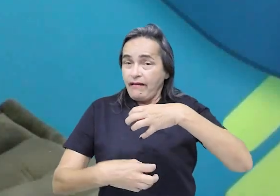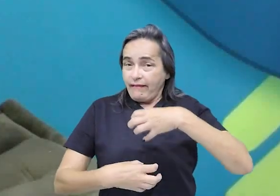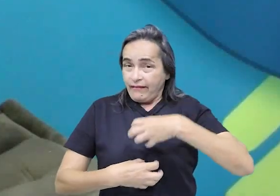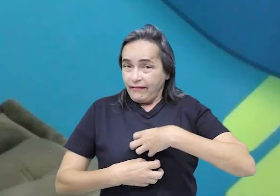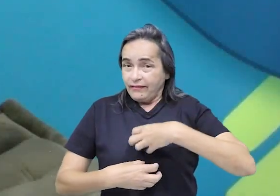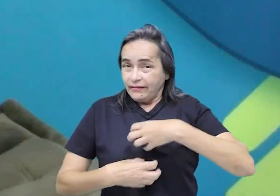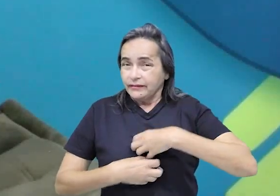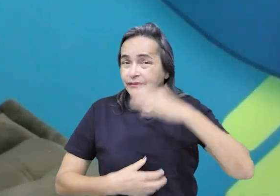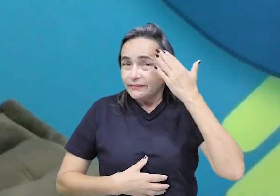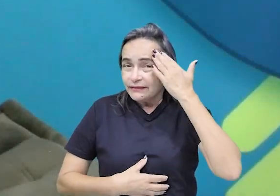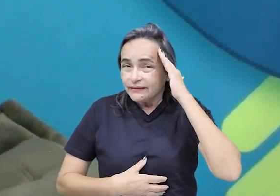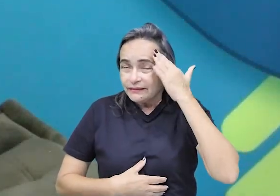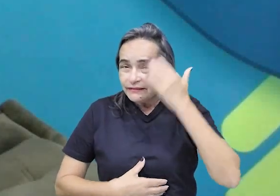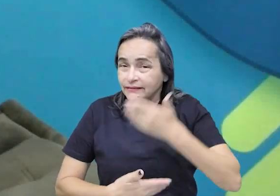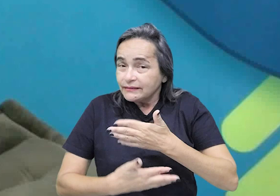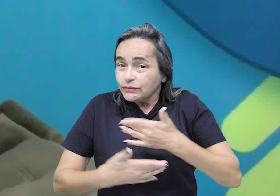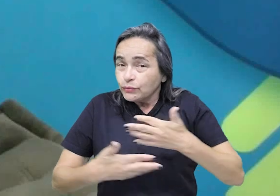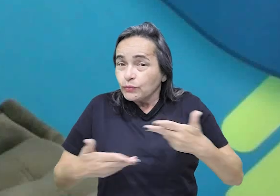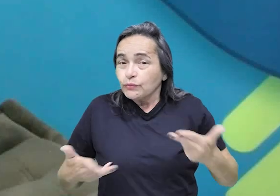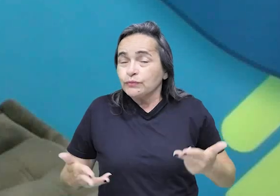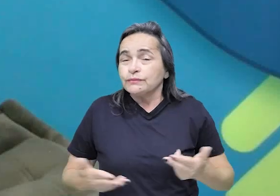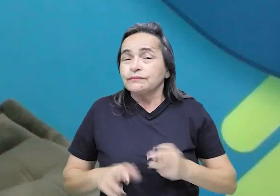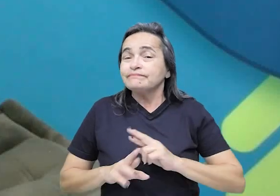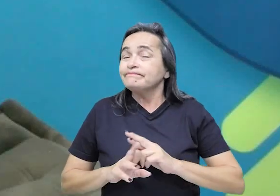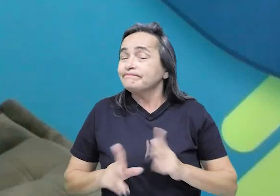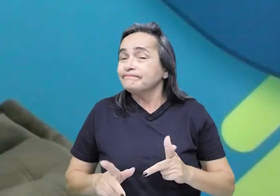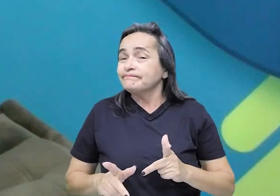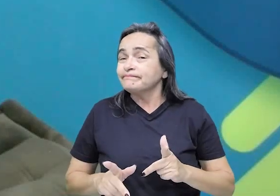a maioria das coisas que a gente